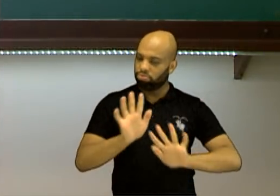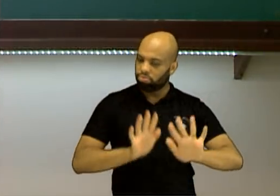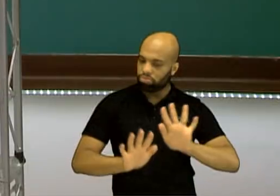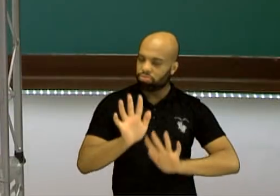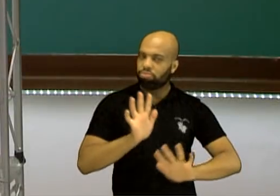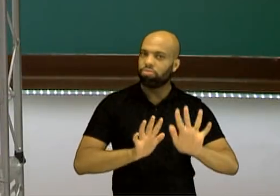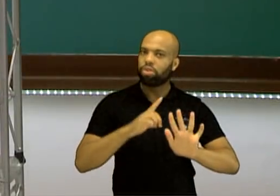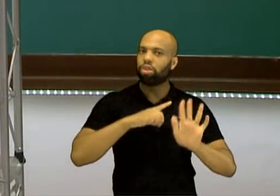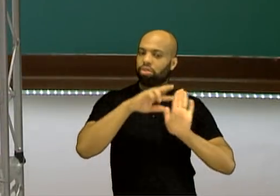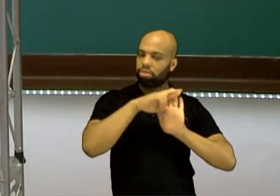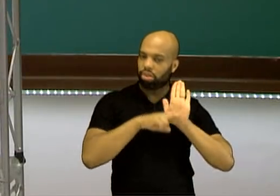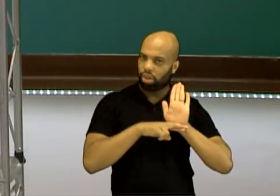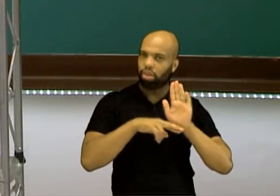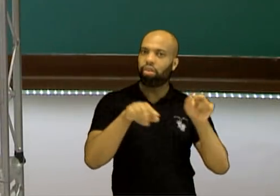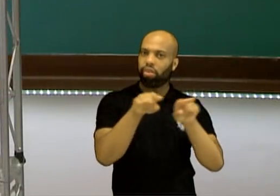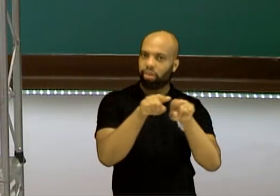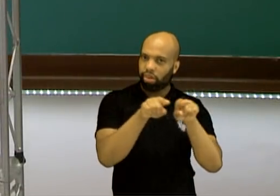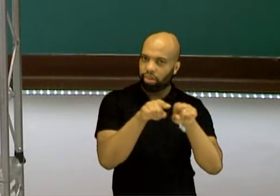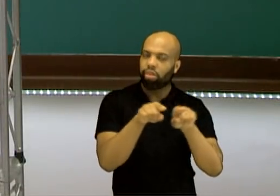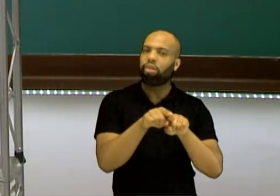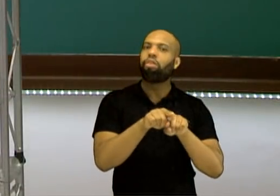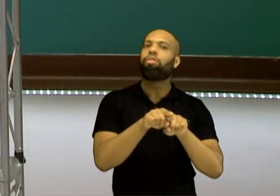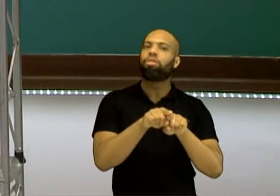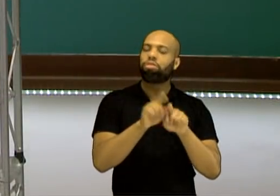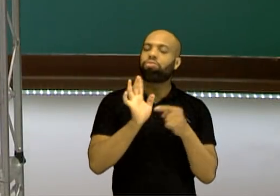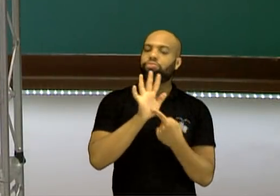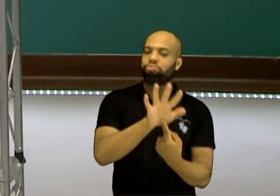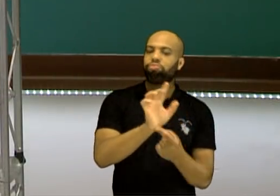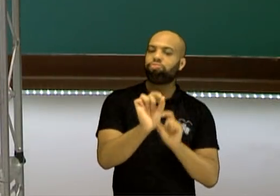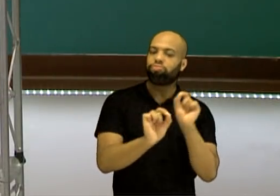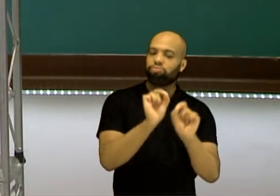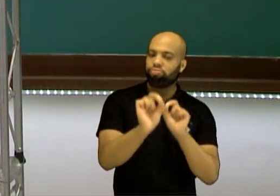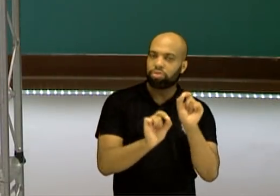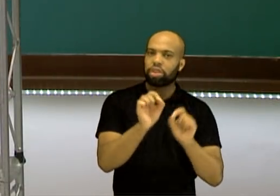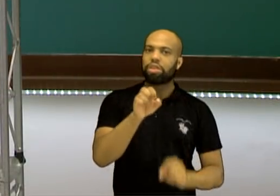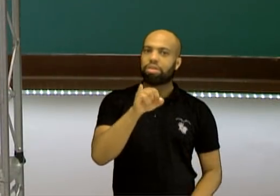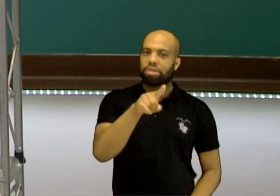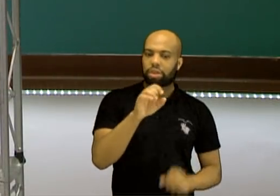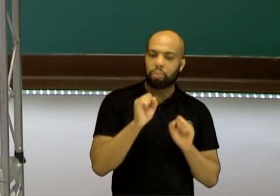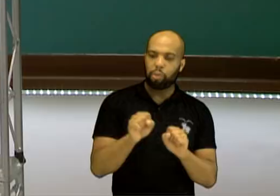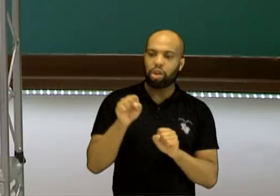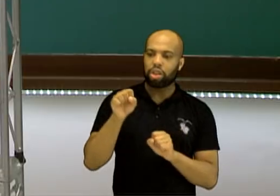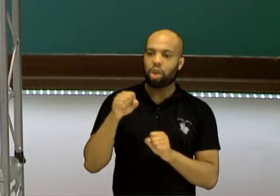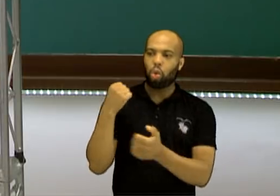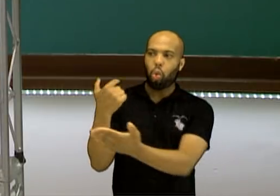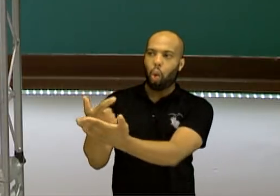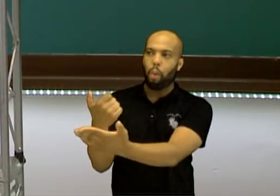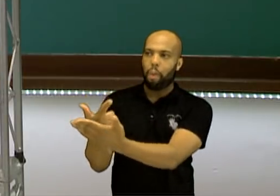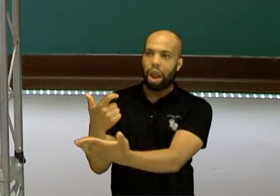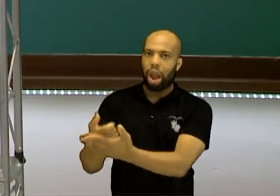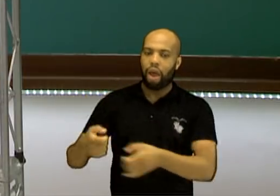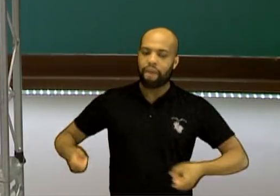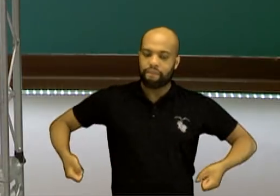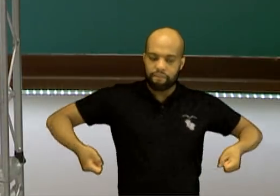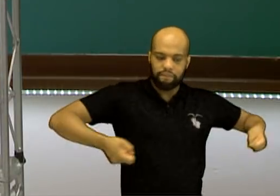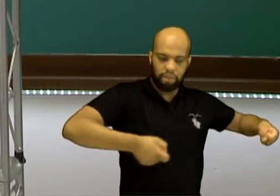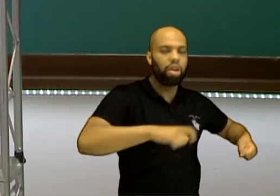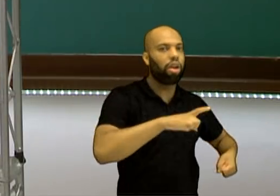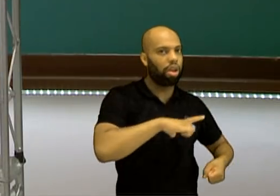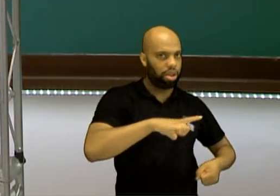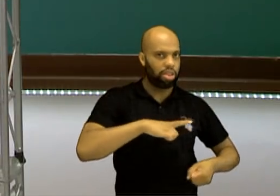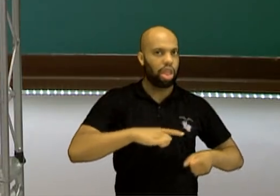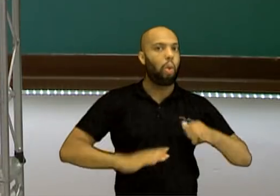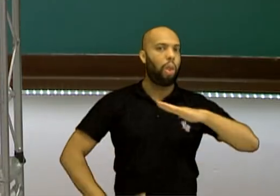existem regras que regem o quanto você pode trazer de mercadoria de lá. Existe uma aduana ali, né,